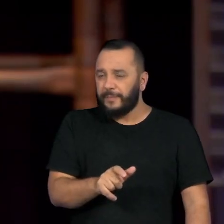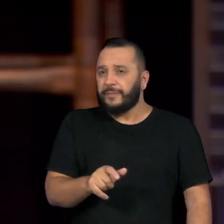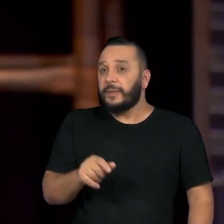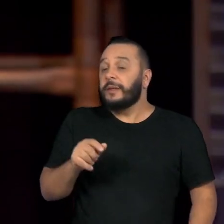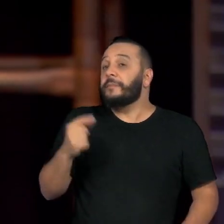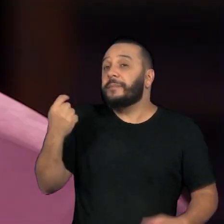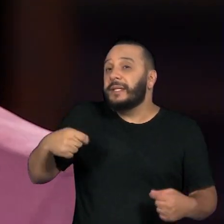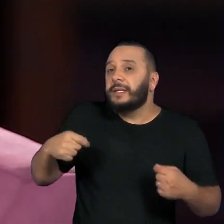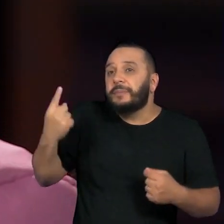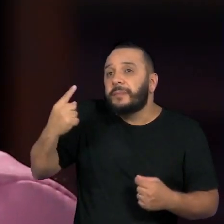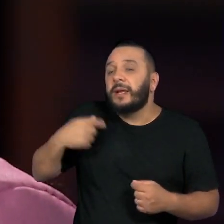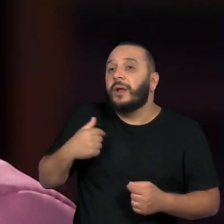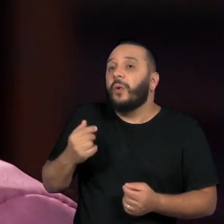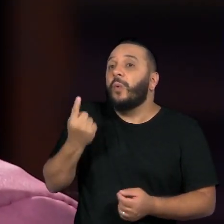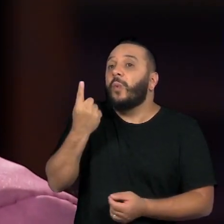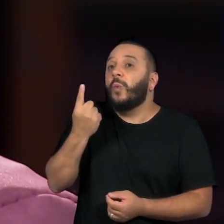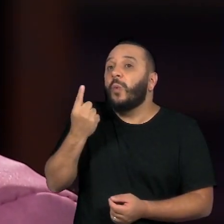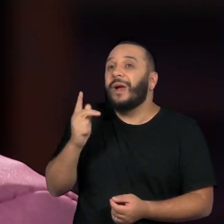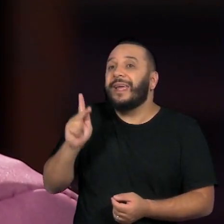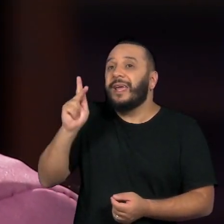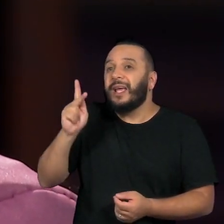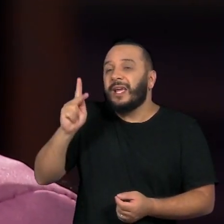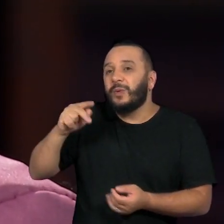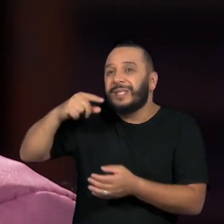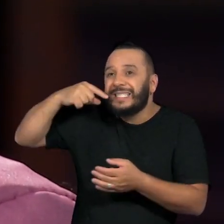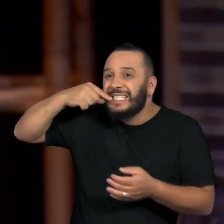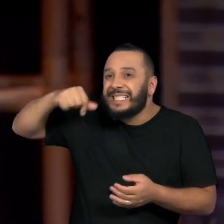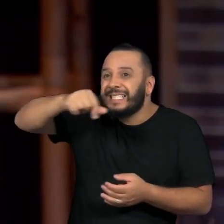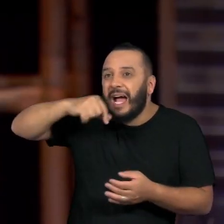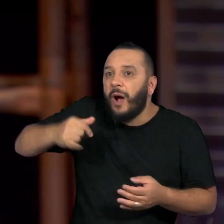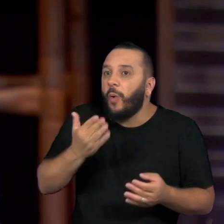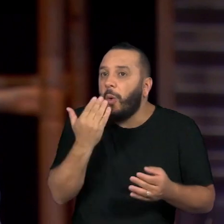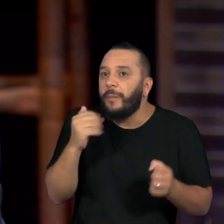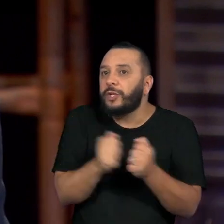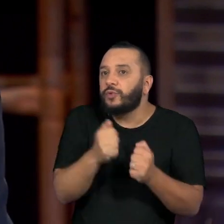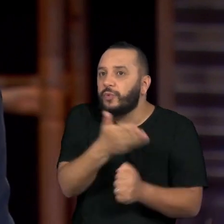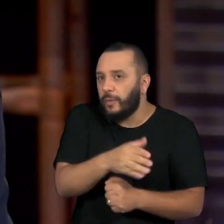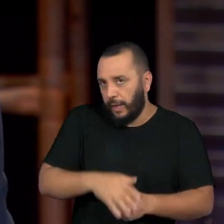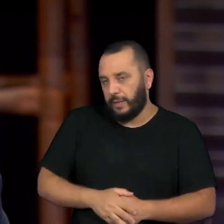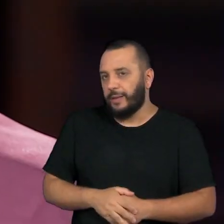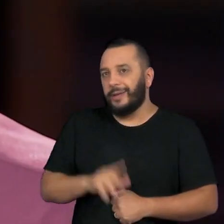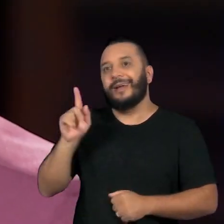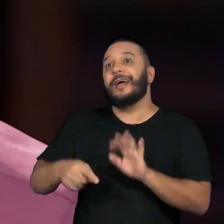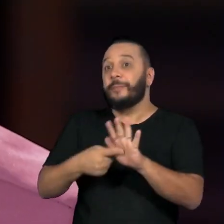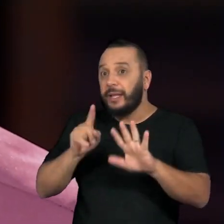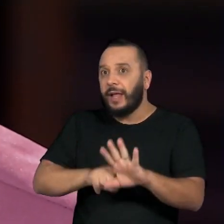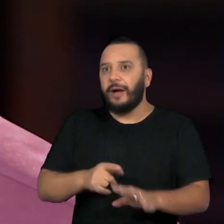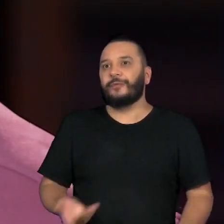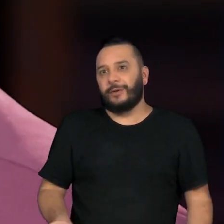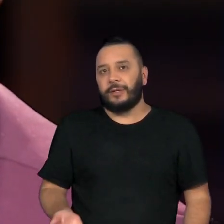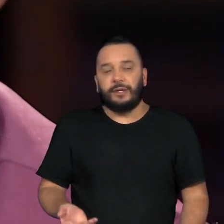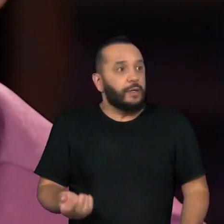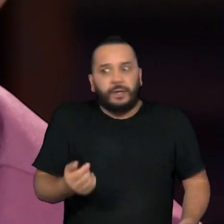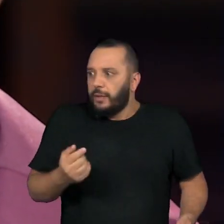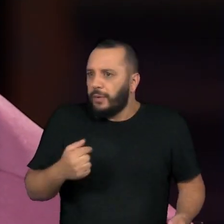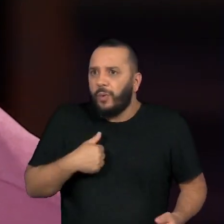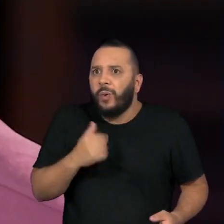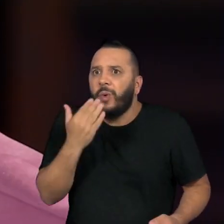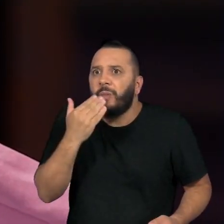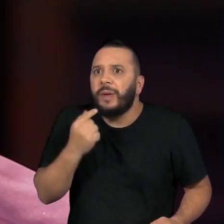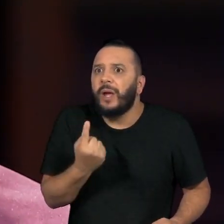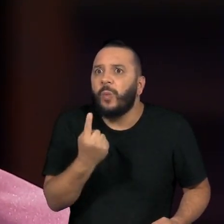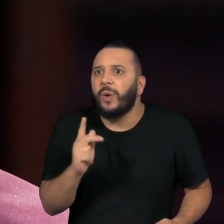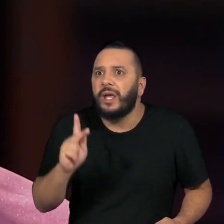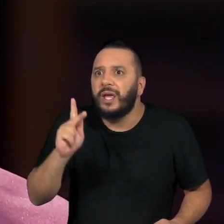né? Sim. Falei, caraca! Vou ter que fazer isso. Vou ter que fazer isso. Vou ter que comer 1 quilo de sal. Quem que eu vou convidar para comer